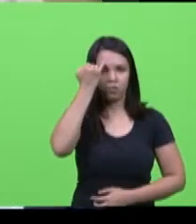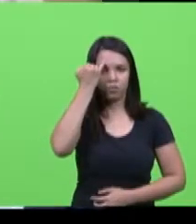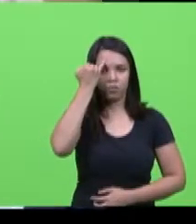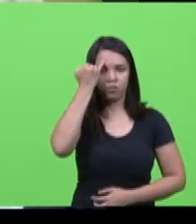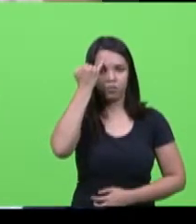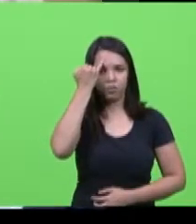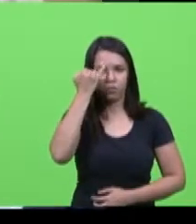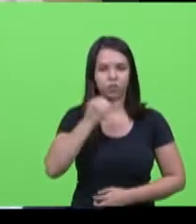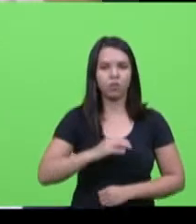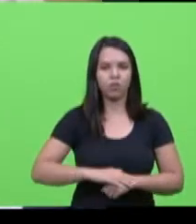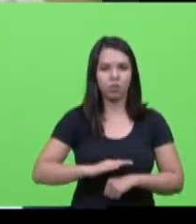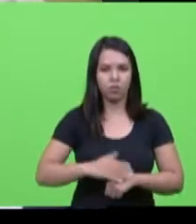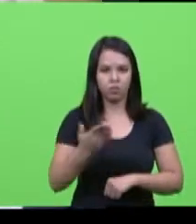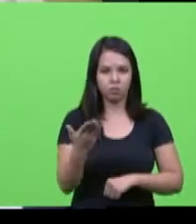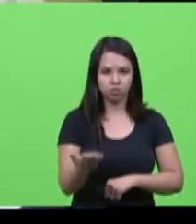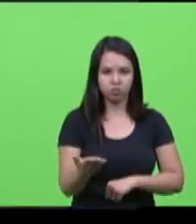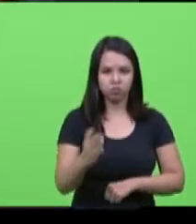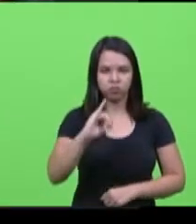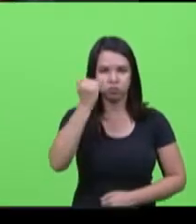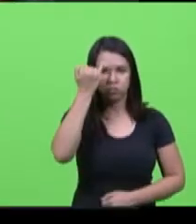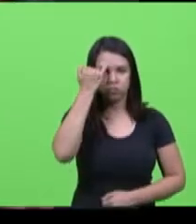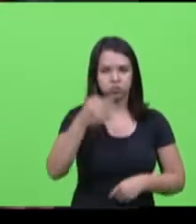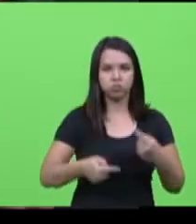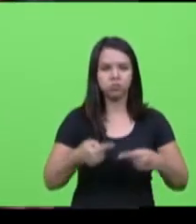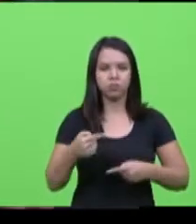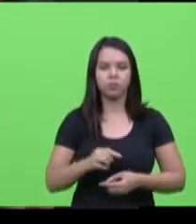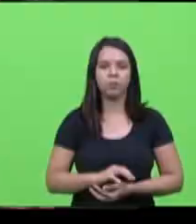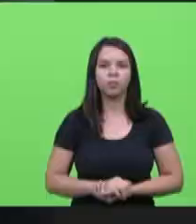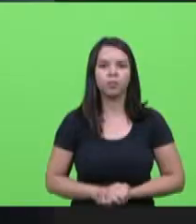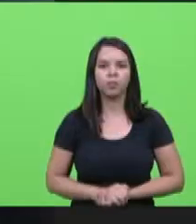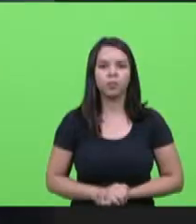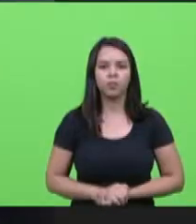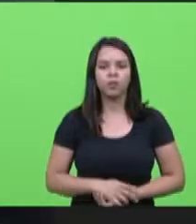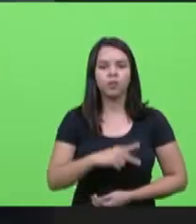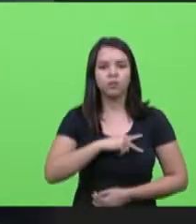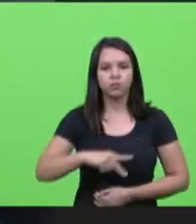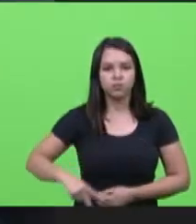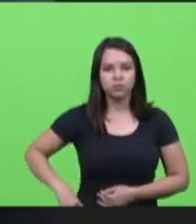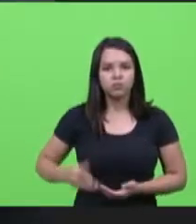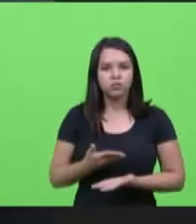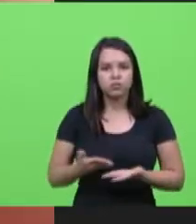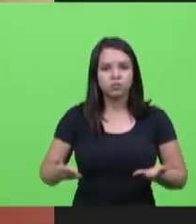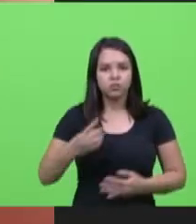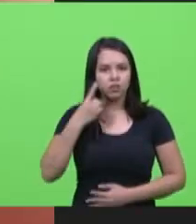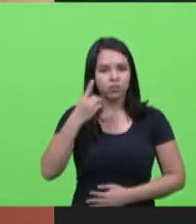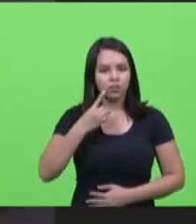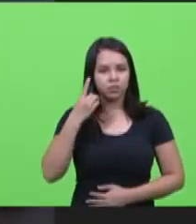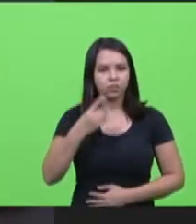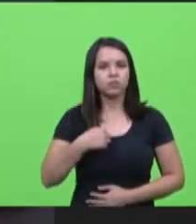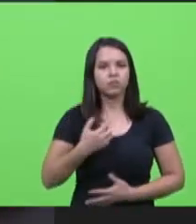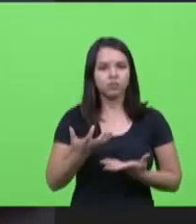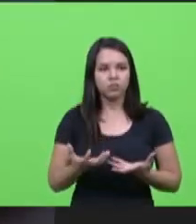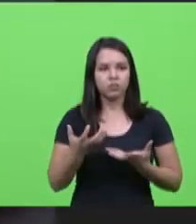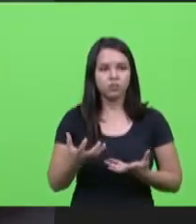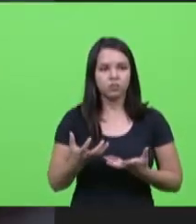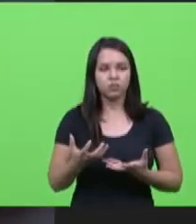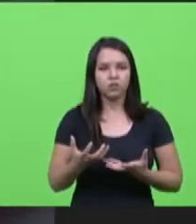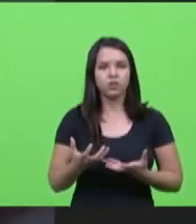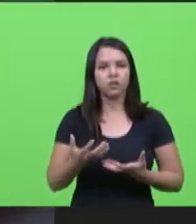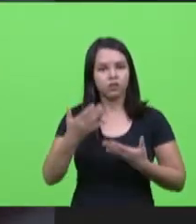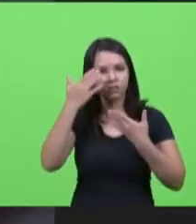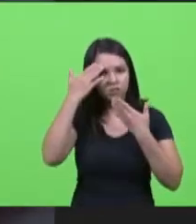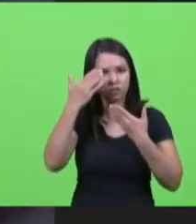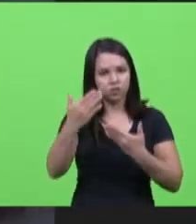autor da matéria, deputado Jair Mioto. Senhor presidente, senhores deputados, eu quero agradecer o empenho